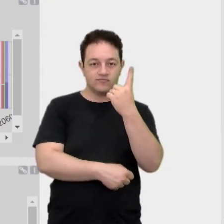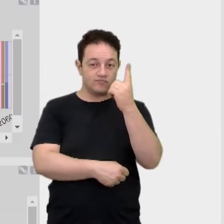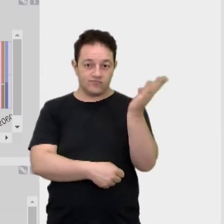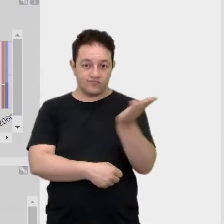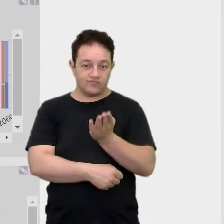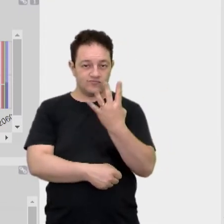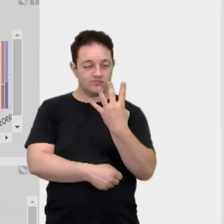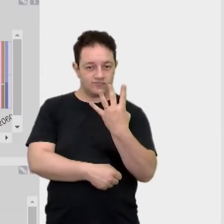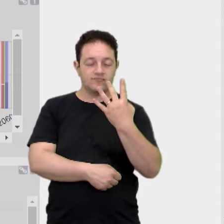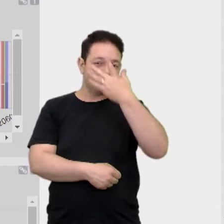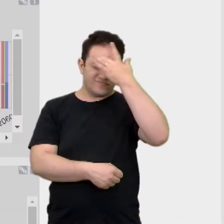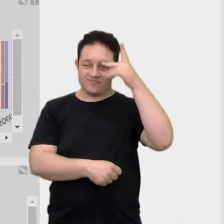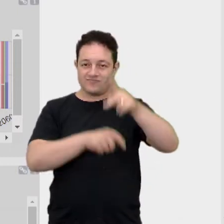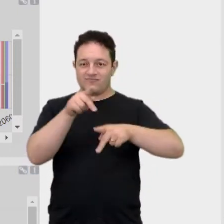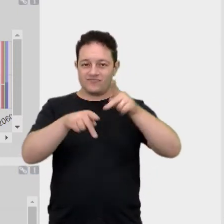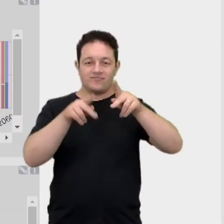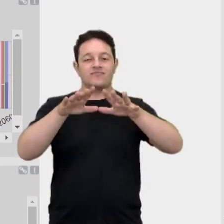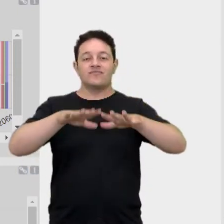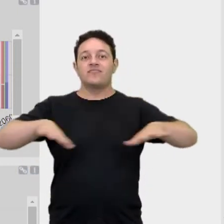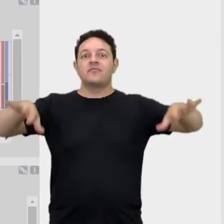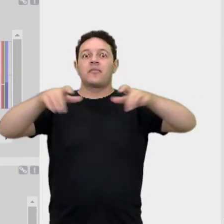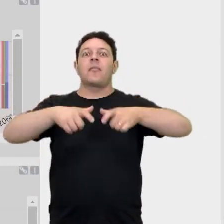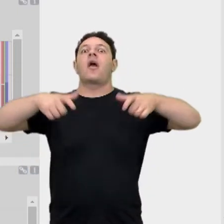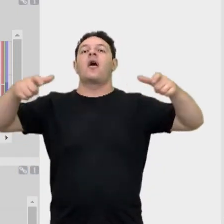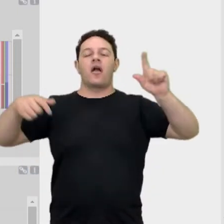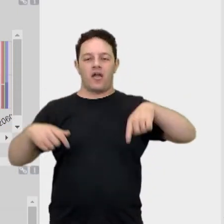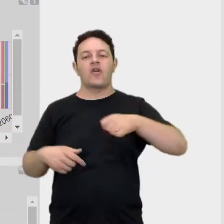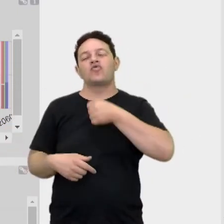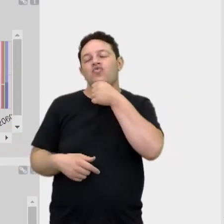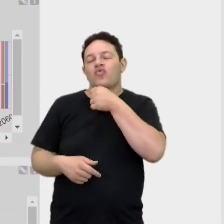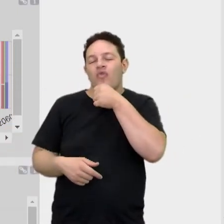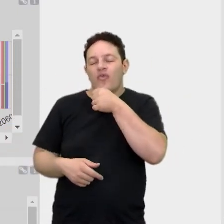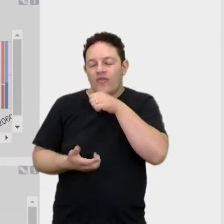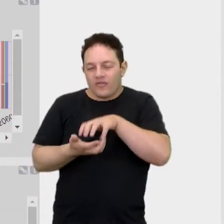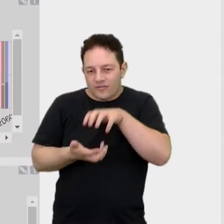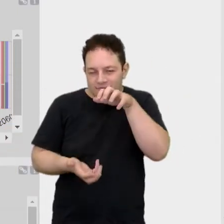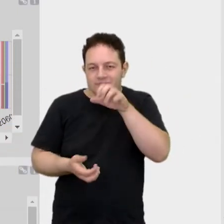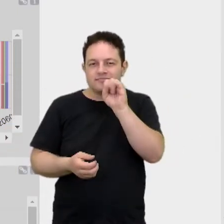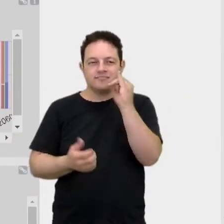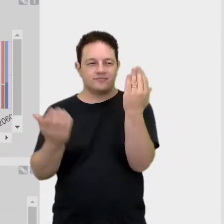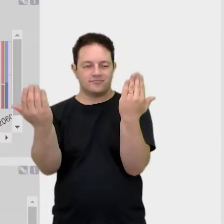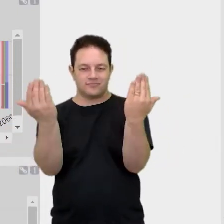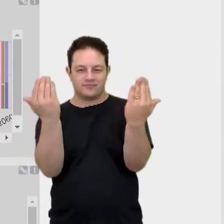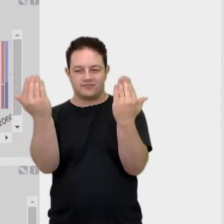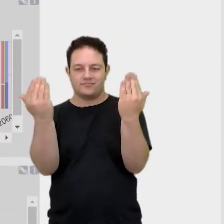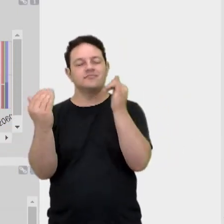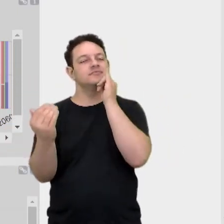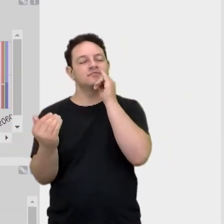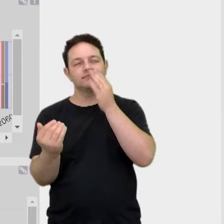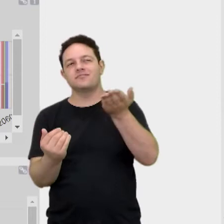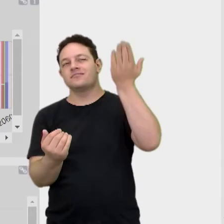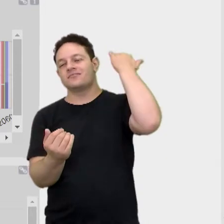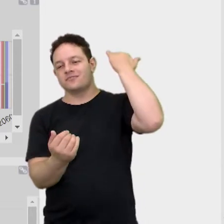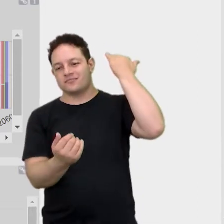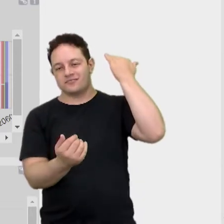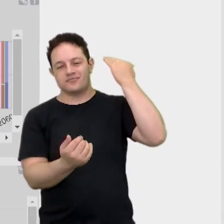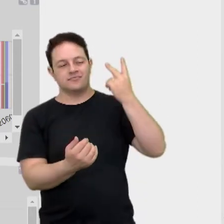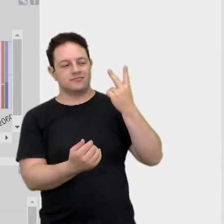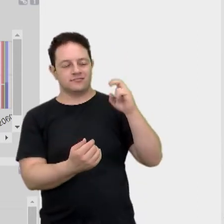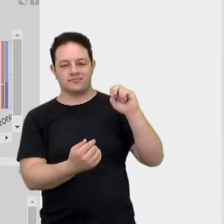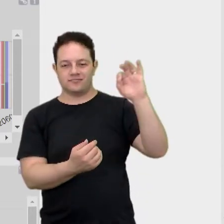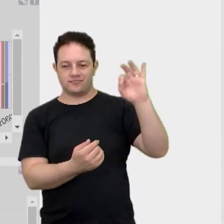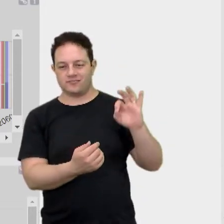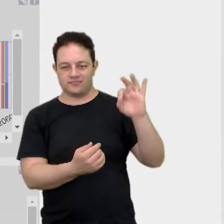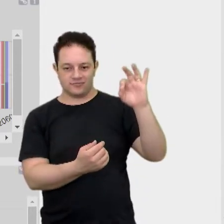população brasileira vão ser de idosos. Se fizer uma comparação entre idosos na época de